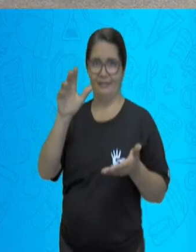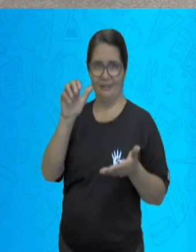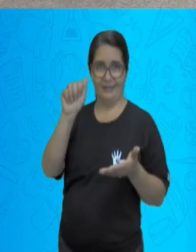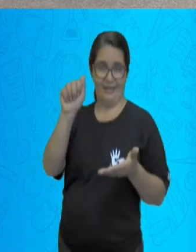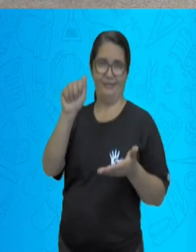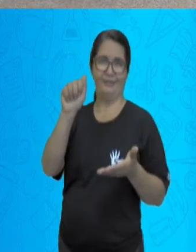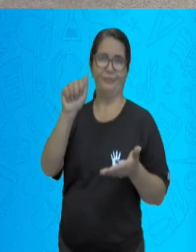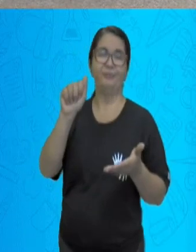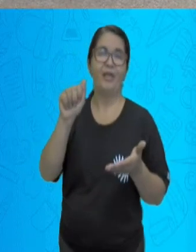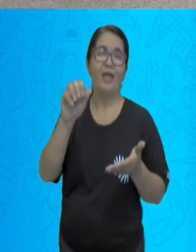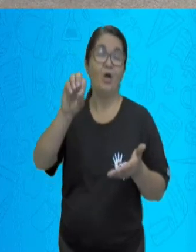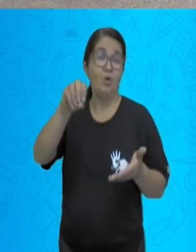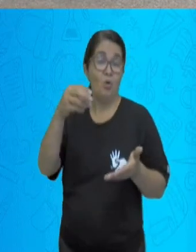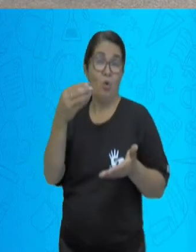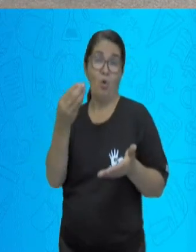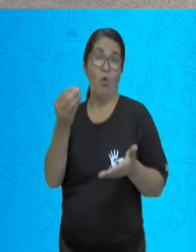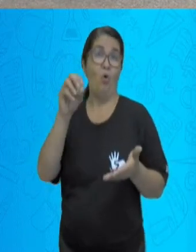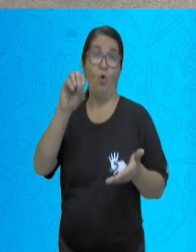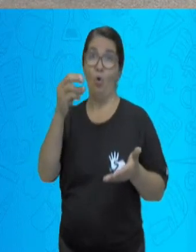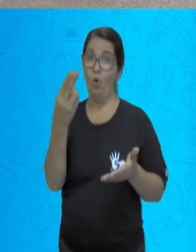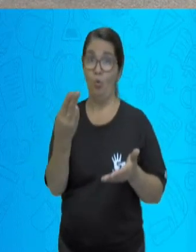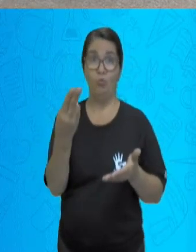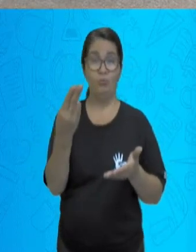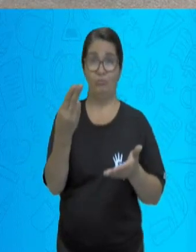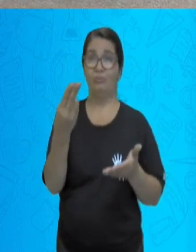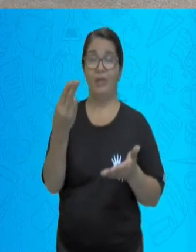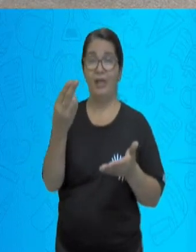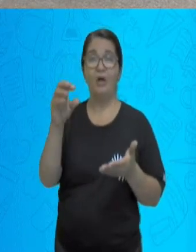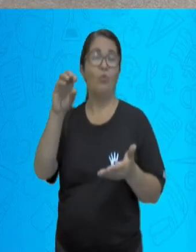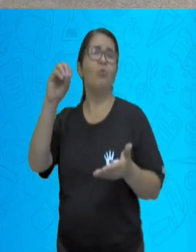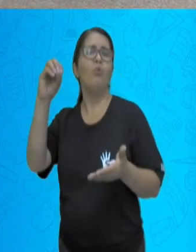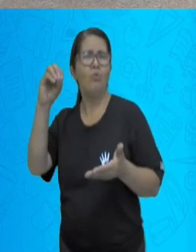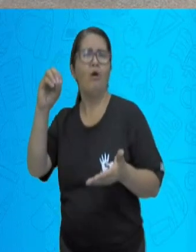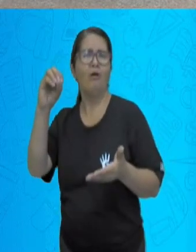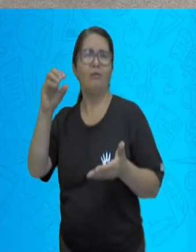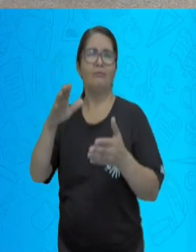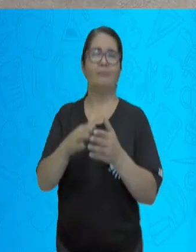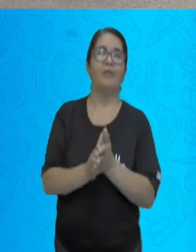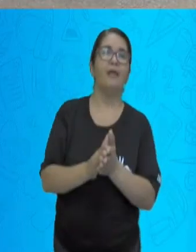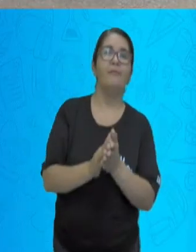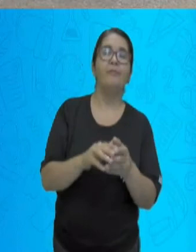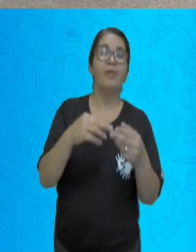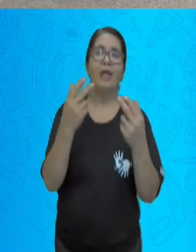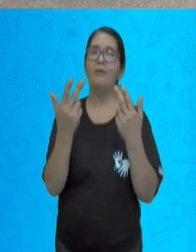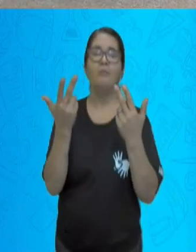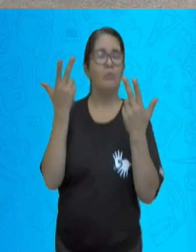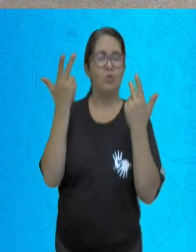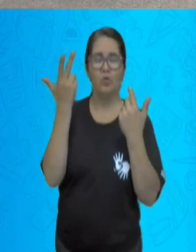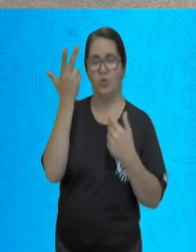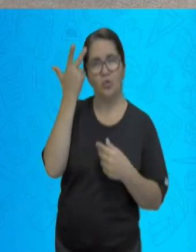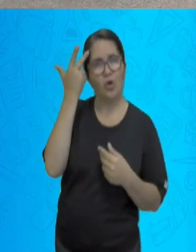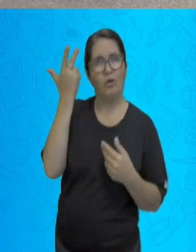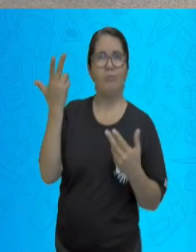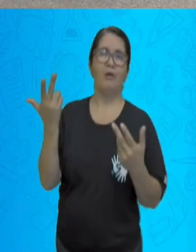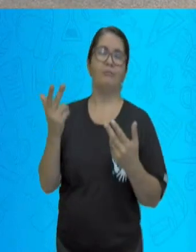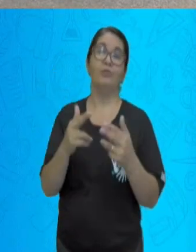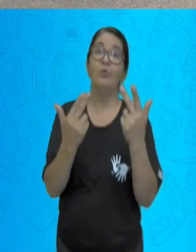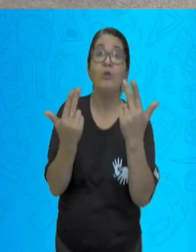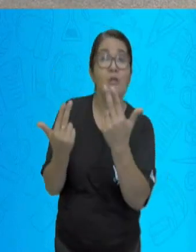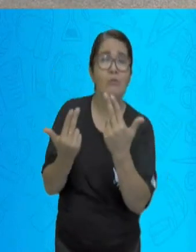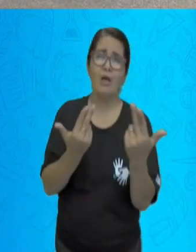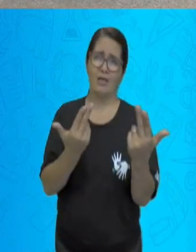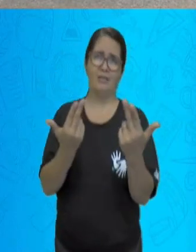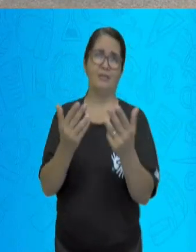E o número dos substantivos que expressa um ou mais, que é o singular e o